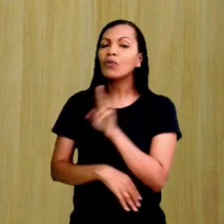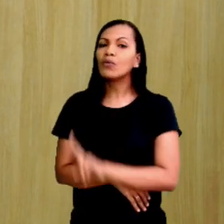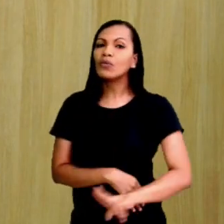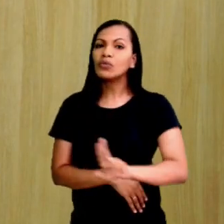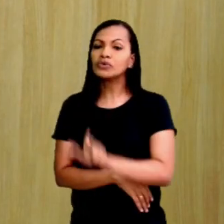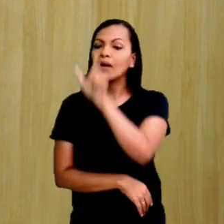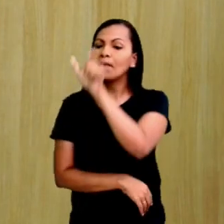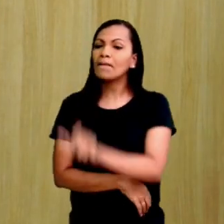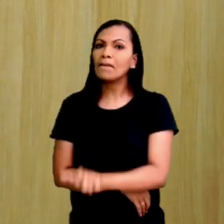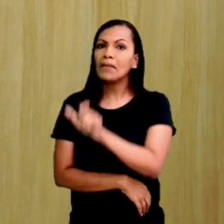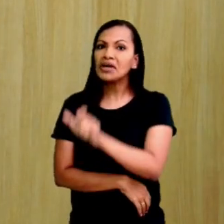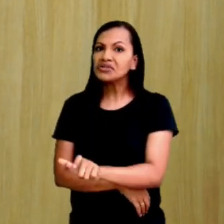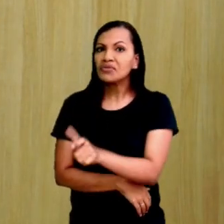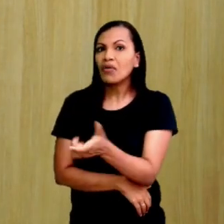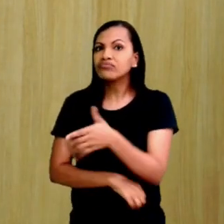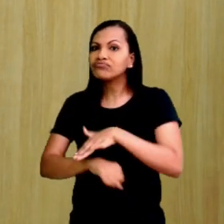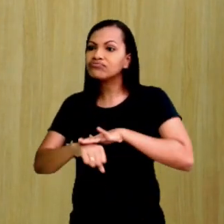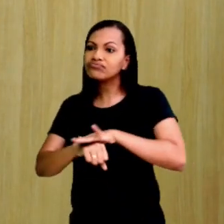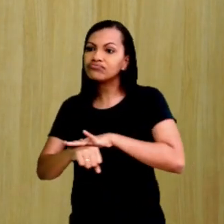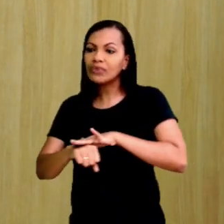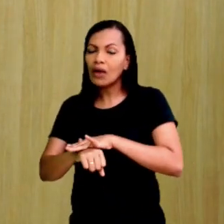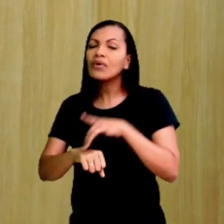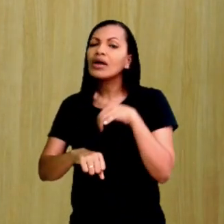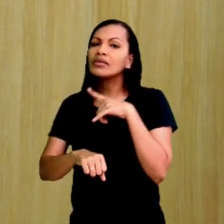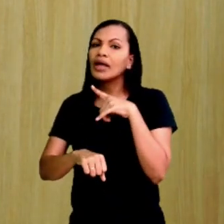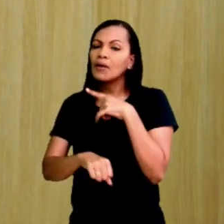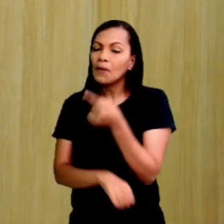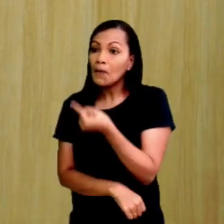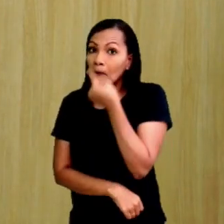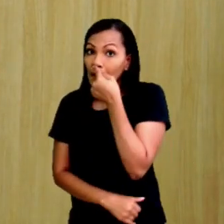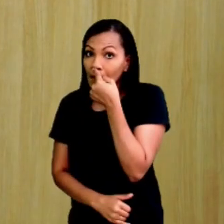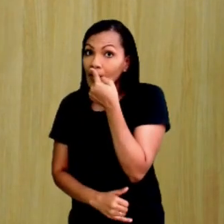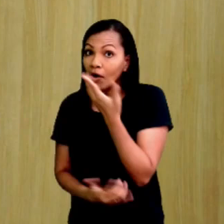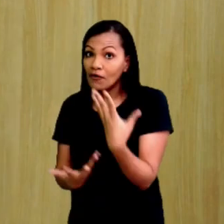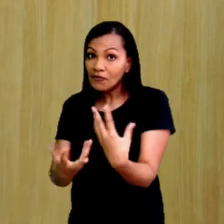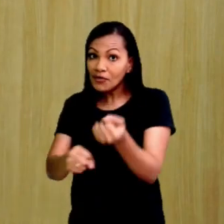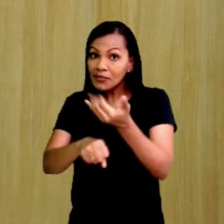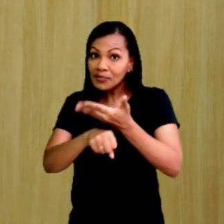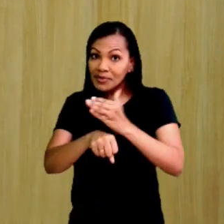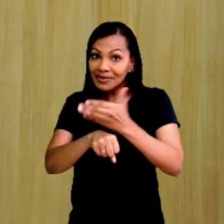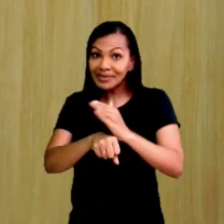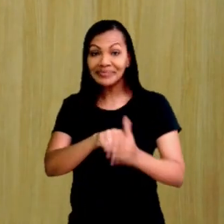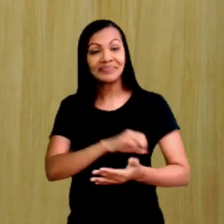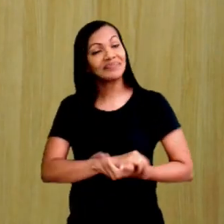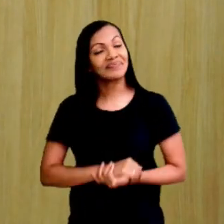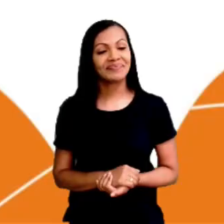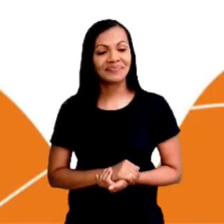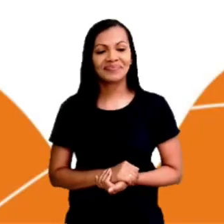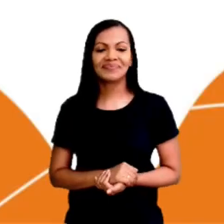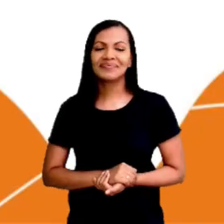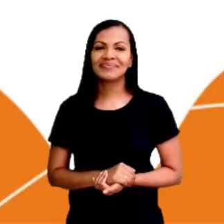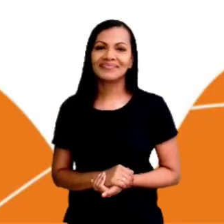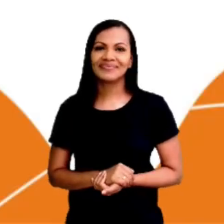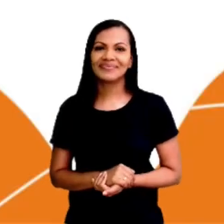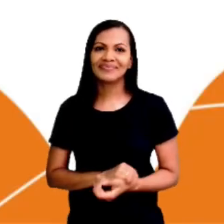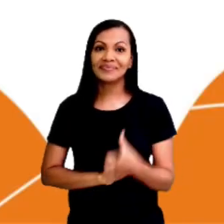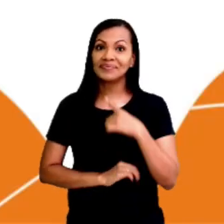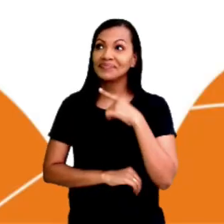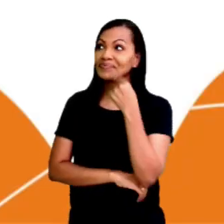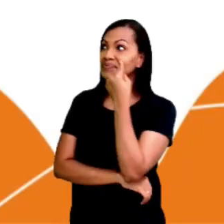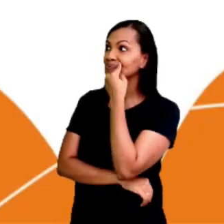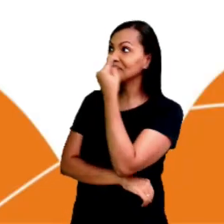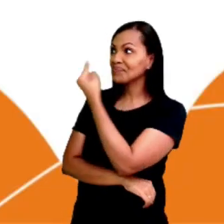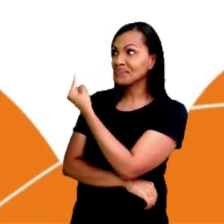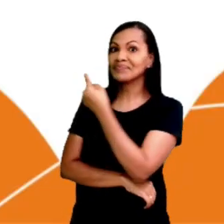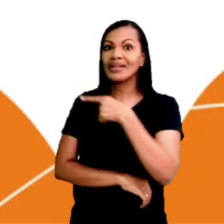com quem eu estou falando e tenho intimidade Vamos ver isso na prática a gente tem aqui tá uma